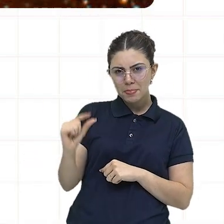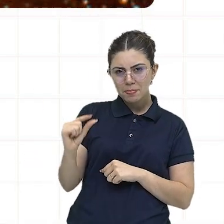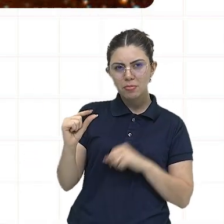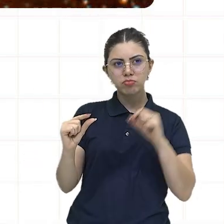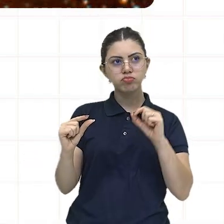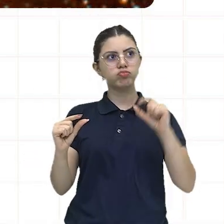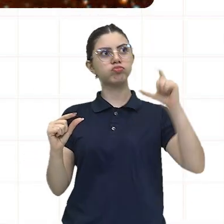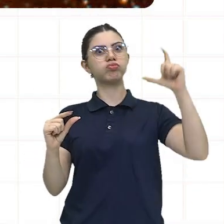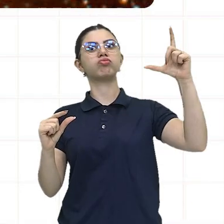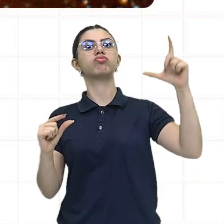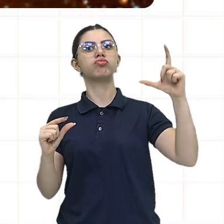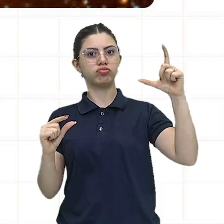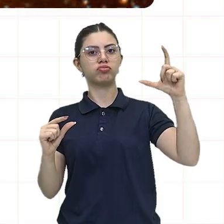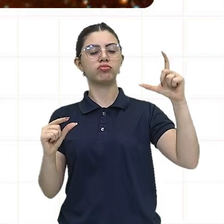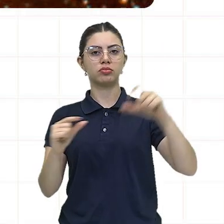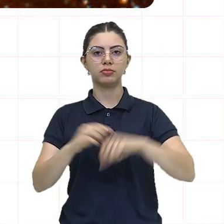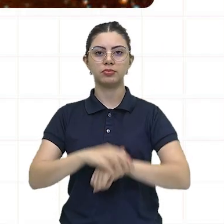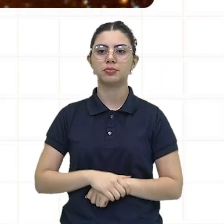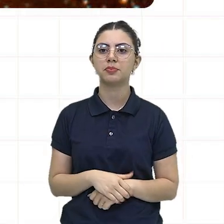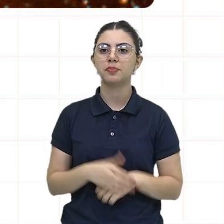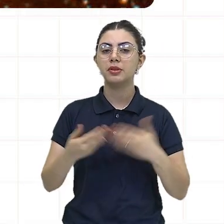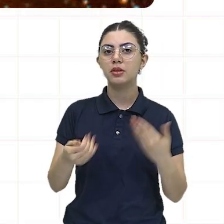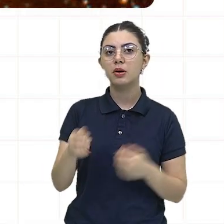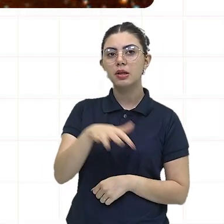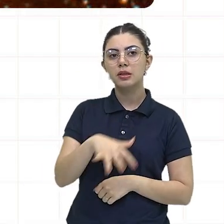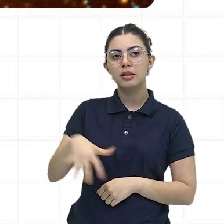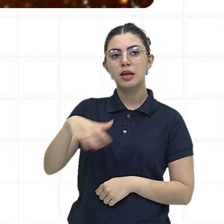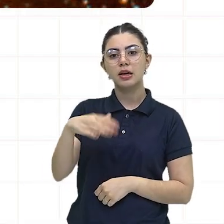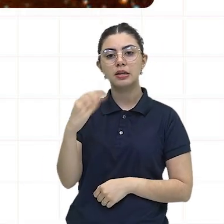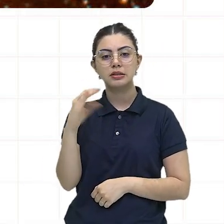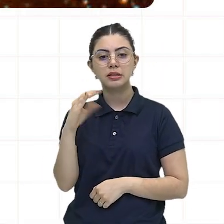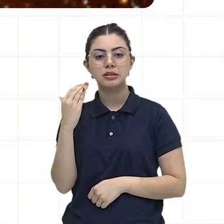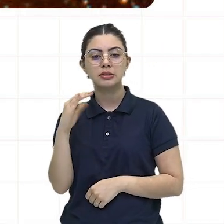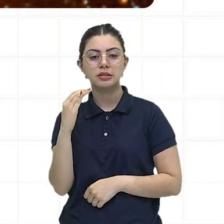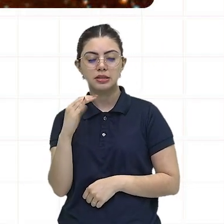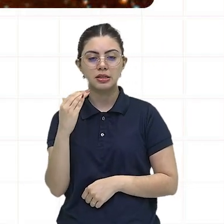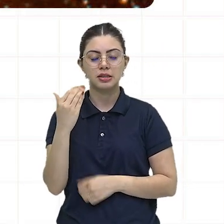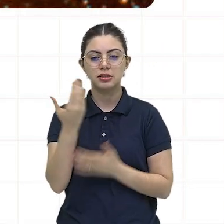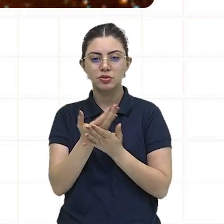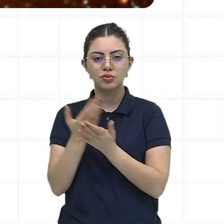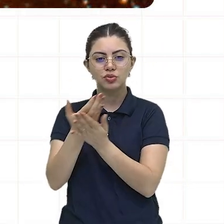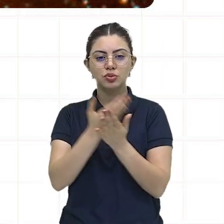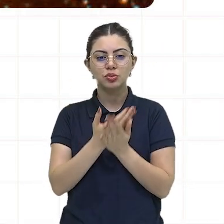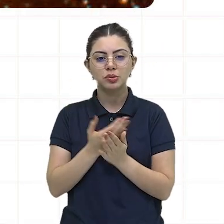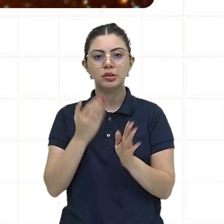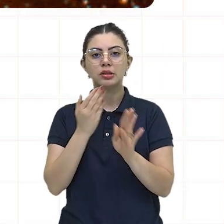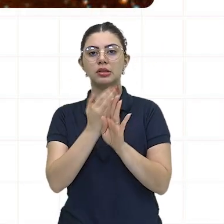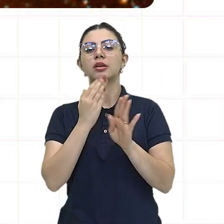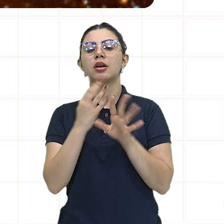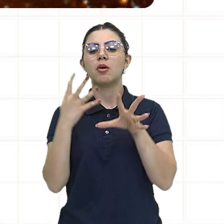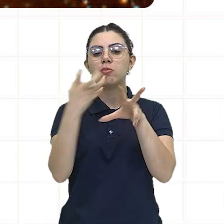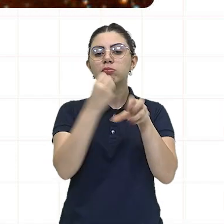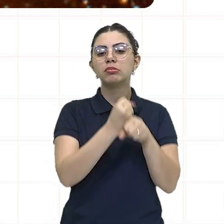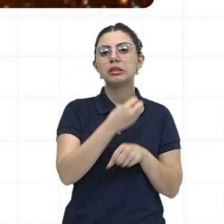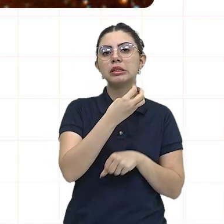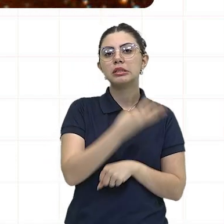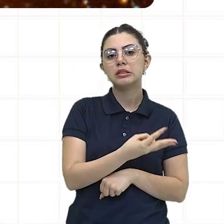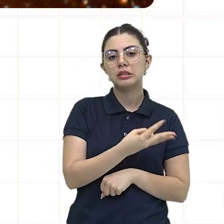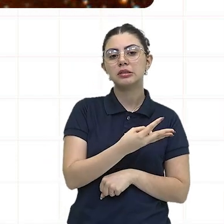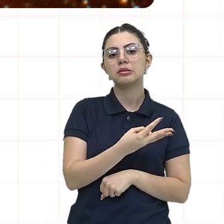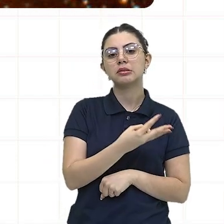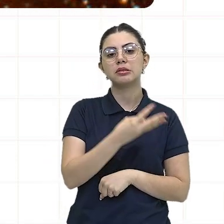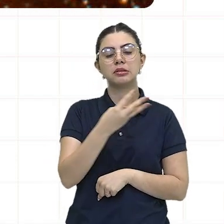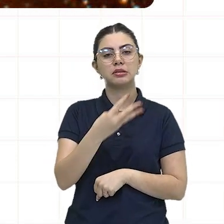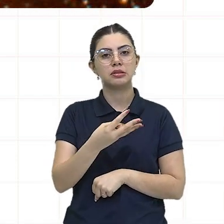comunidade científica internacional, ela reconhece cerca de 336 estrelas no